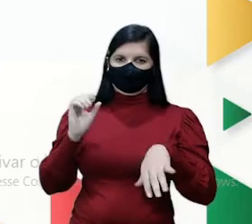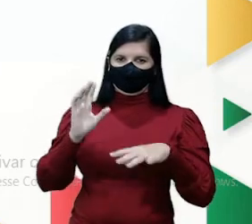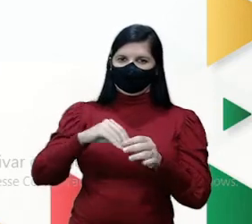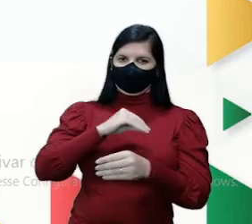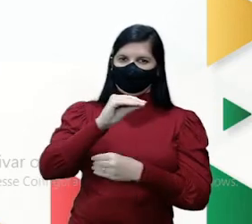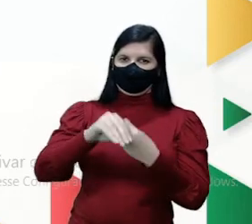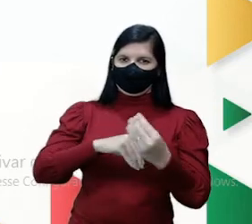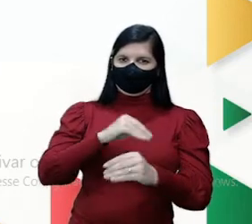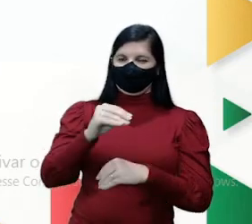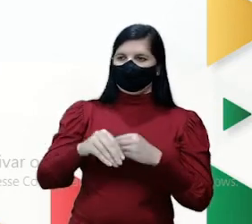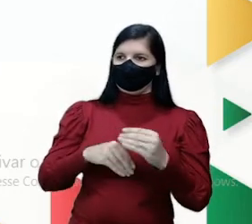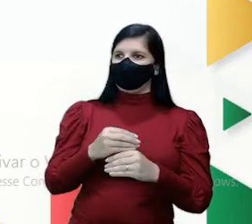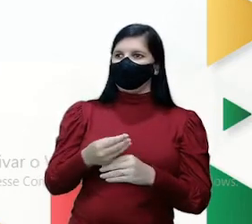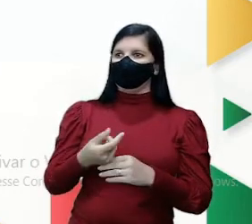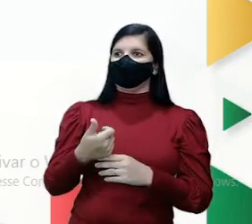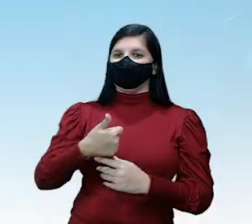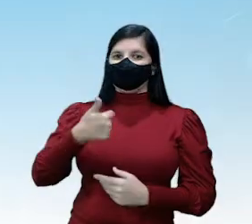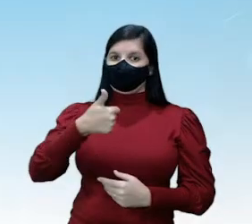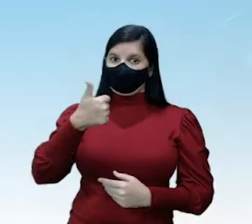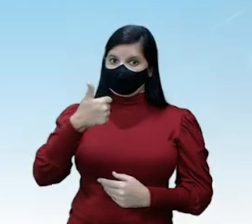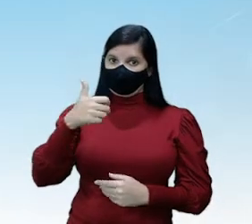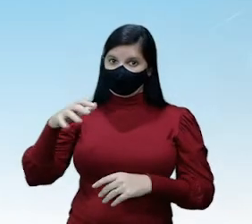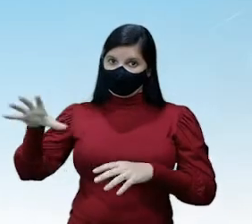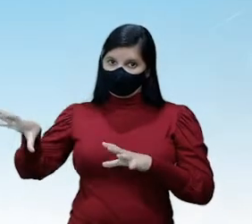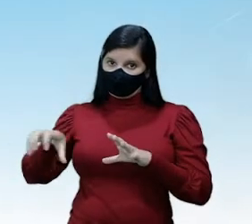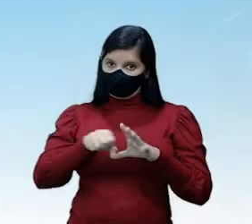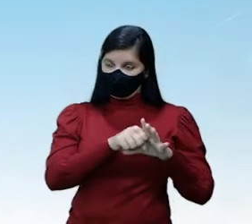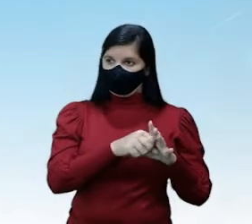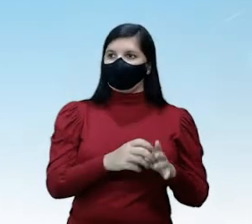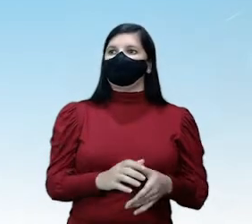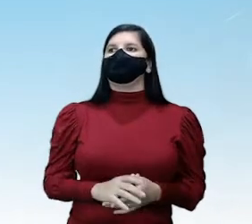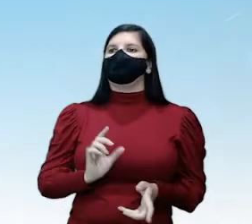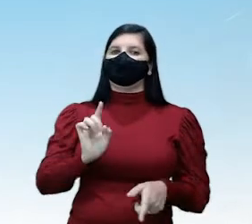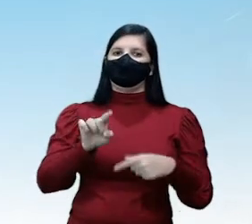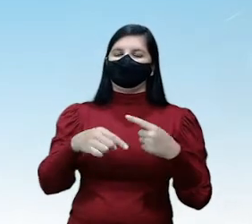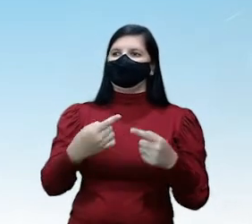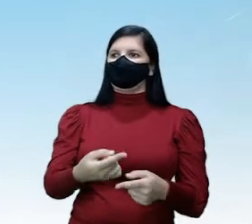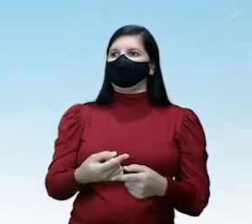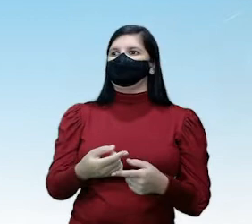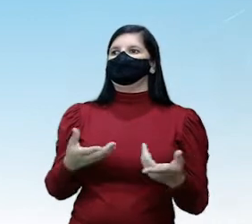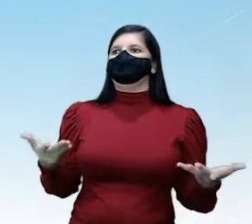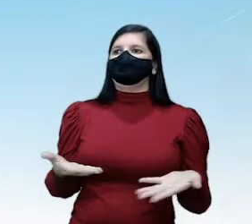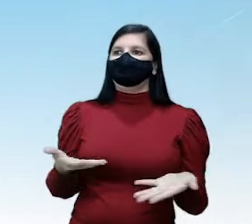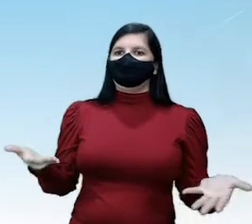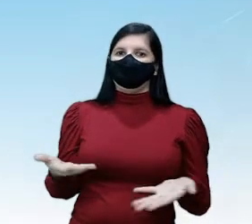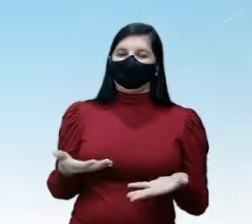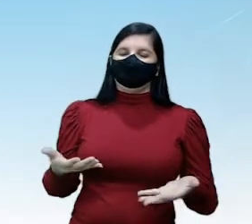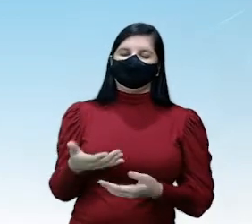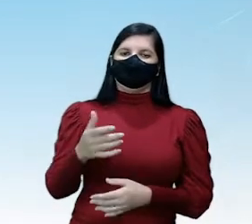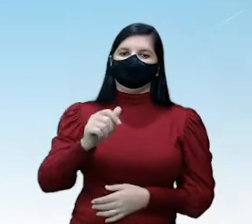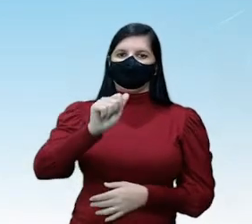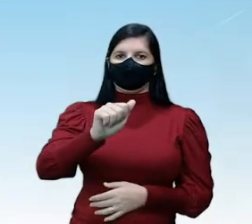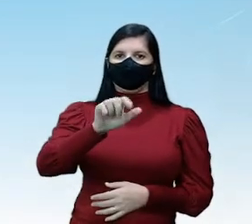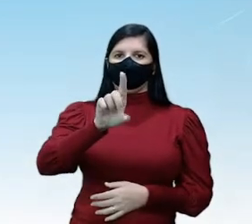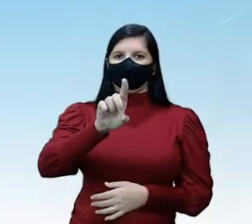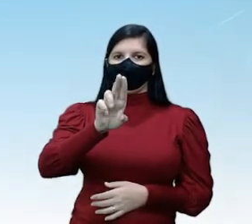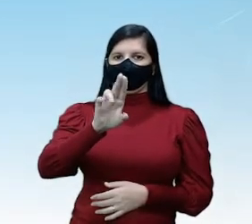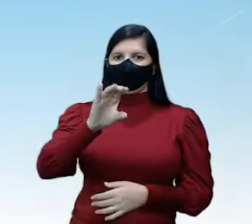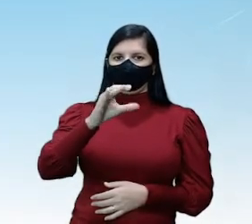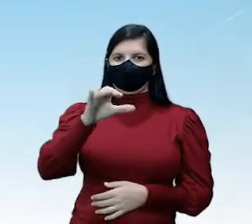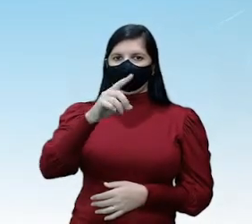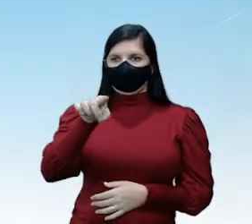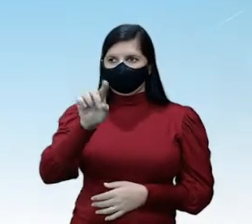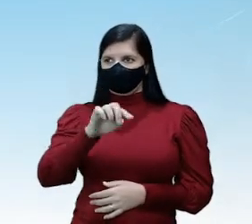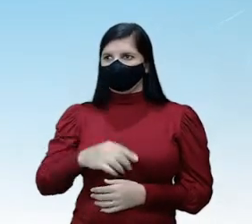temos aí a nossa primeira etapa que é a captação. Depois que passa a captação, a gente vai para a